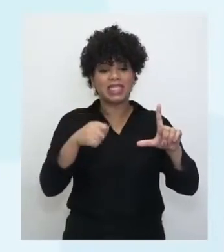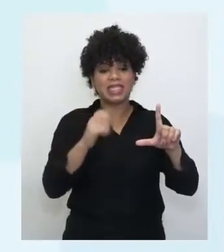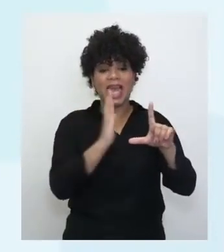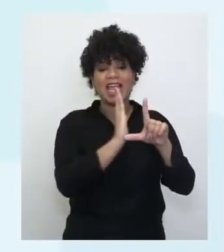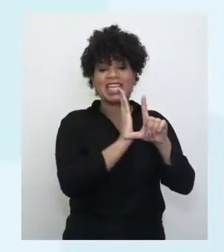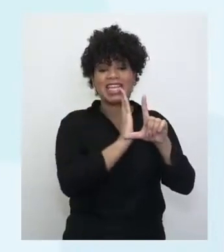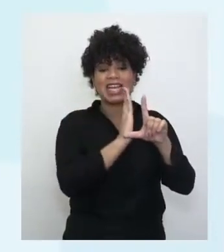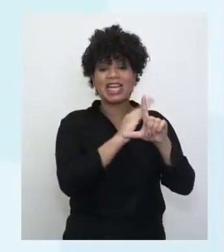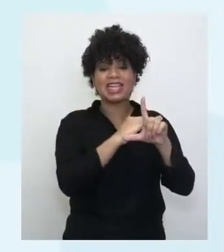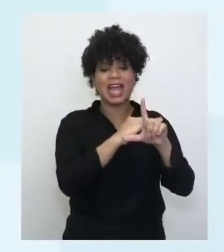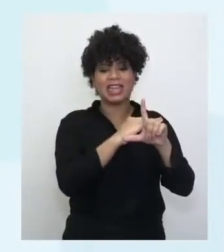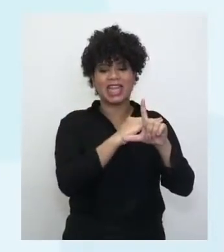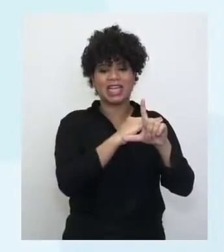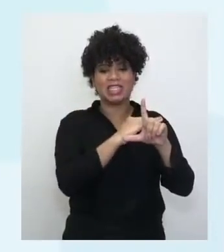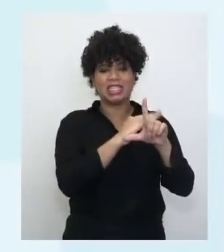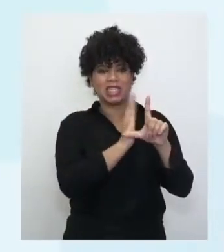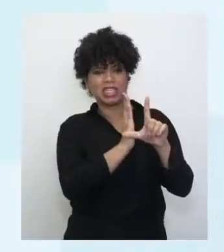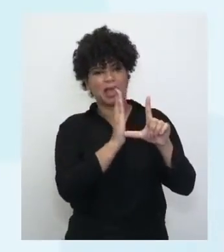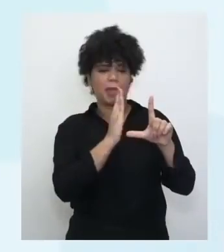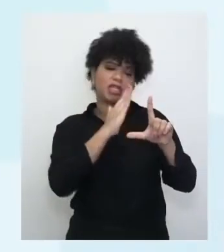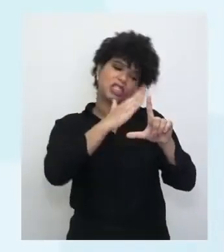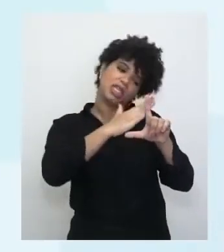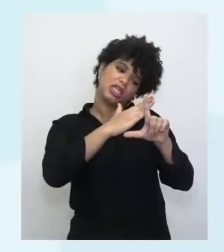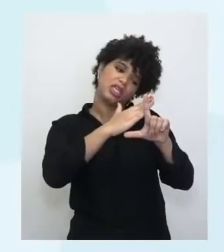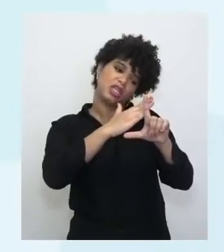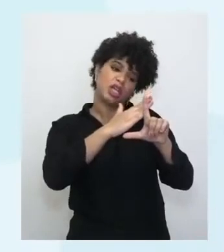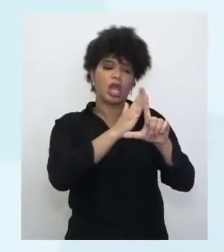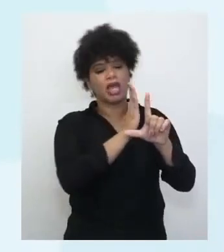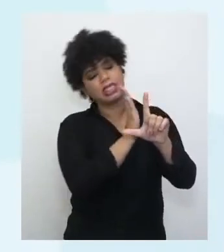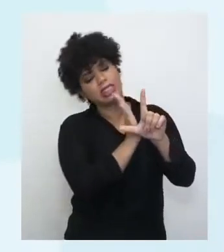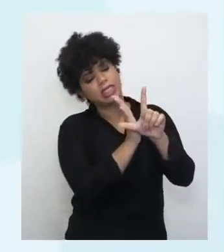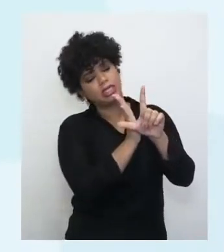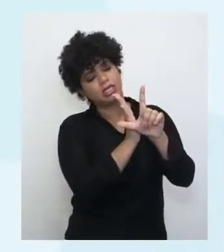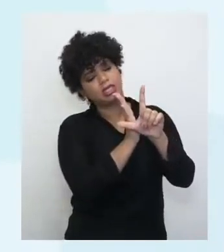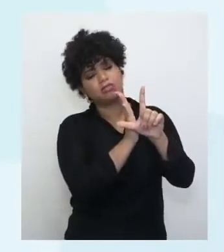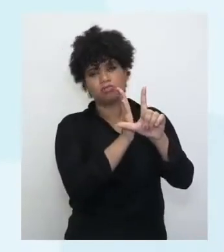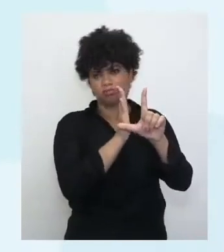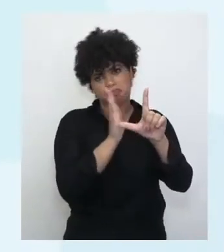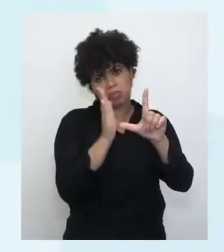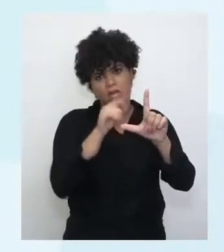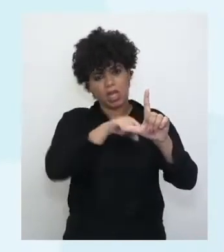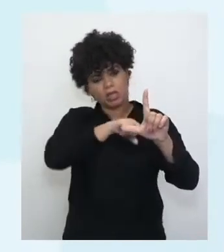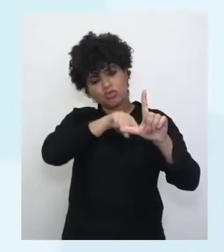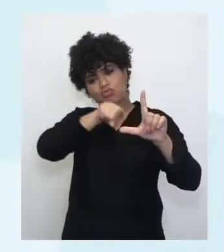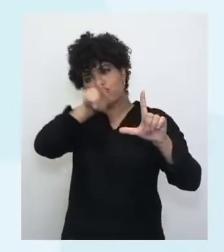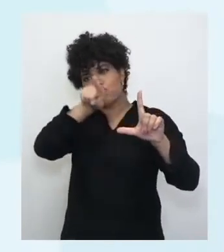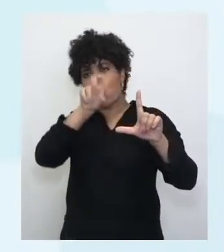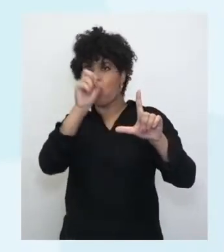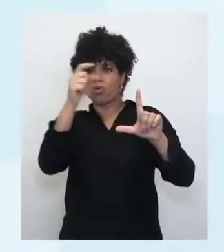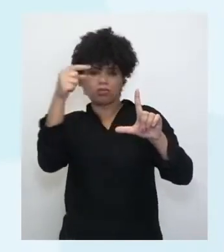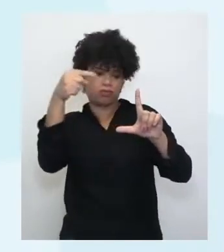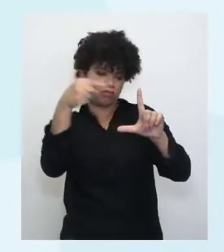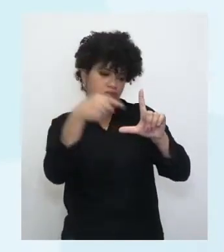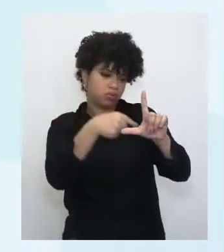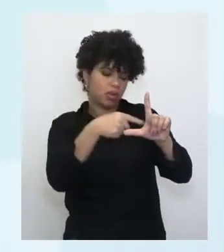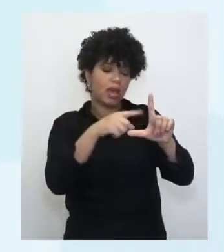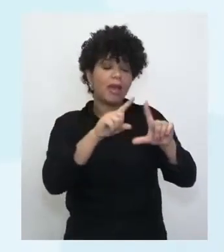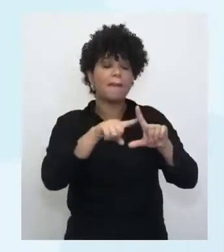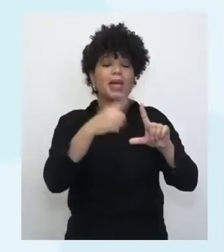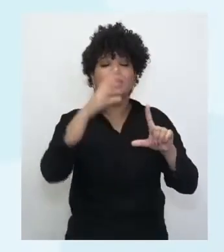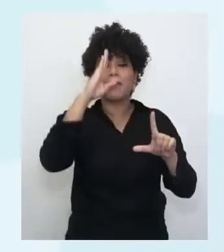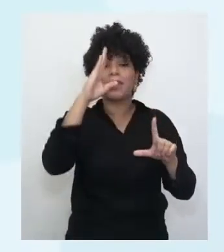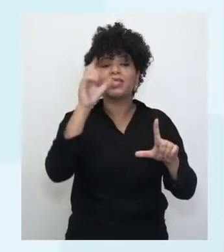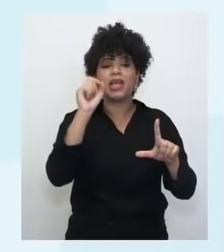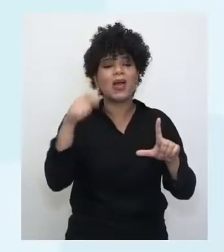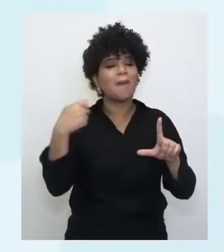é inclinada, tipo como se fosse uma diagonal. Ou ela está subindo ou ela está descendo. Ela está inclinada. Mas o detalhe principal, ela